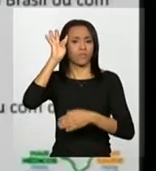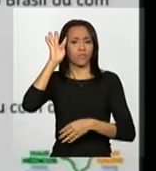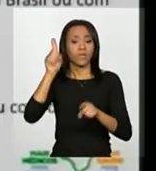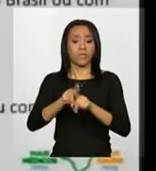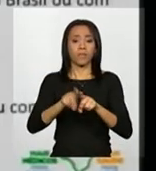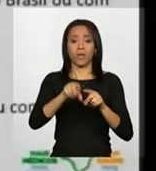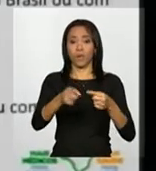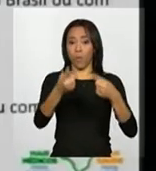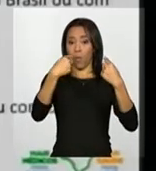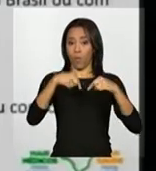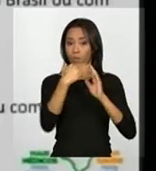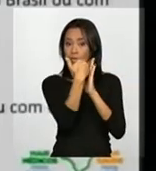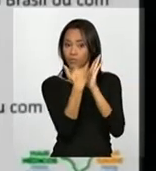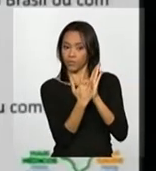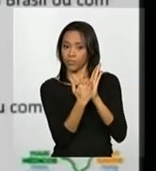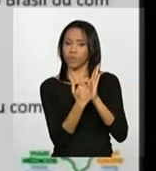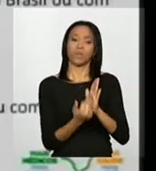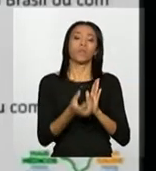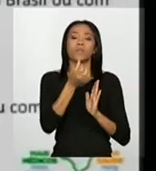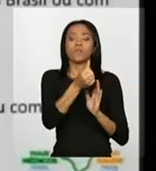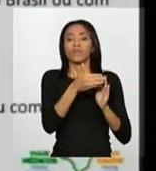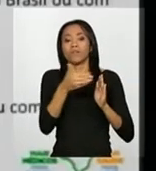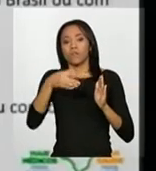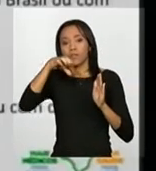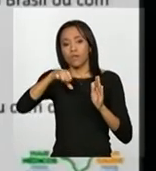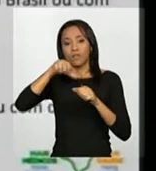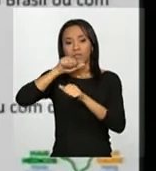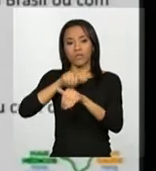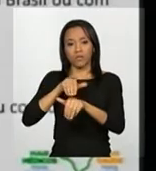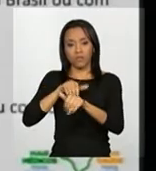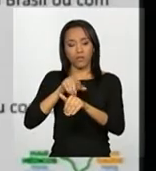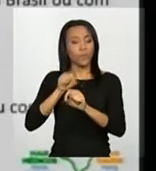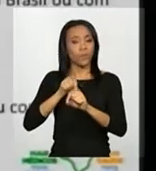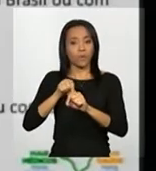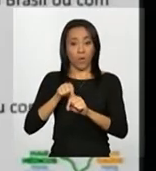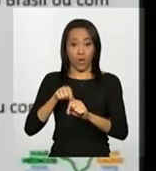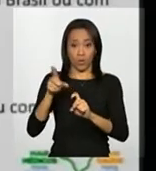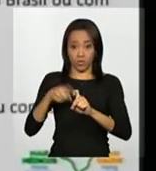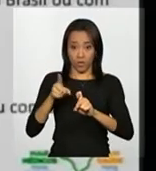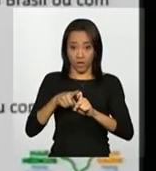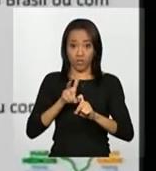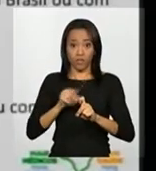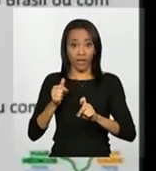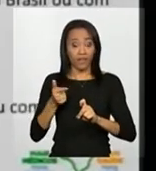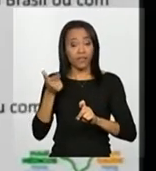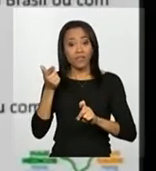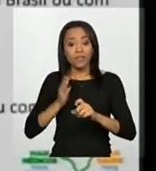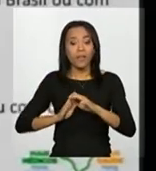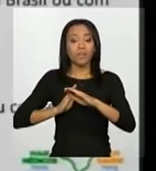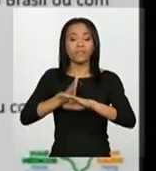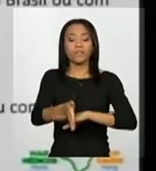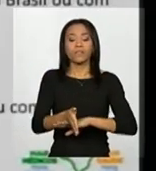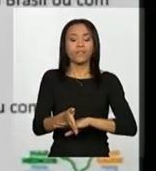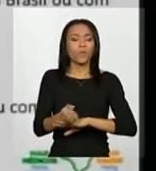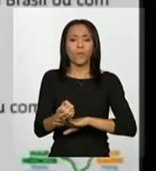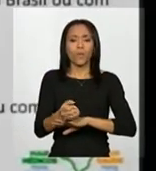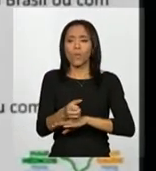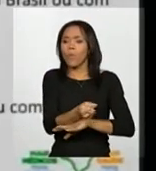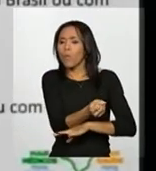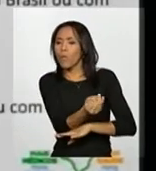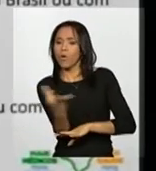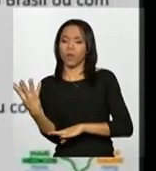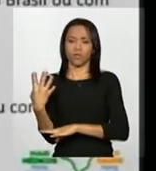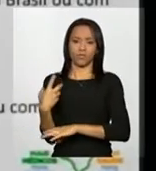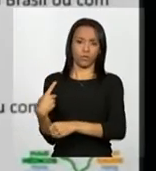Setembro os Muniz médicos terão eh acesso a Quais os municípios que